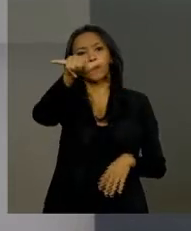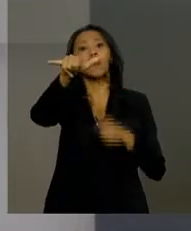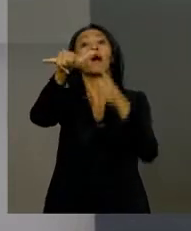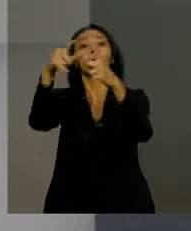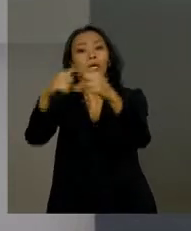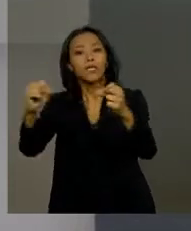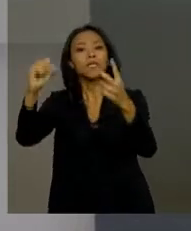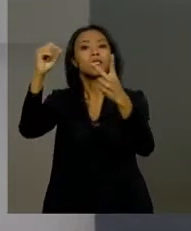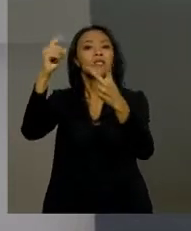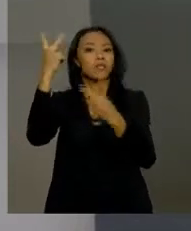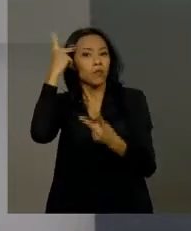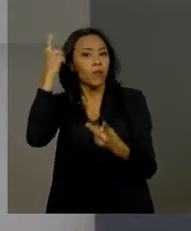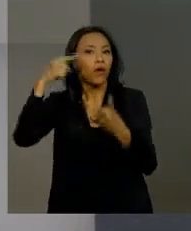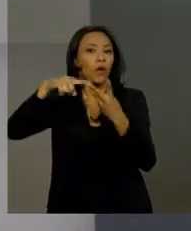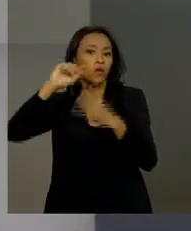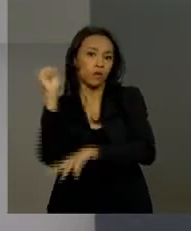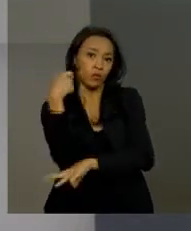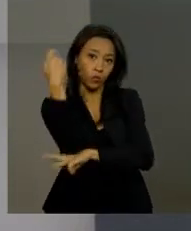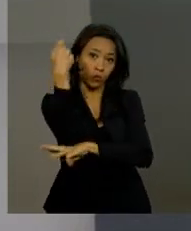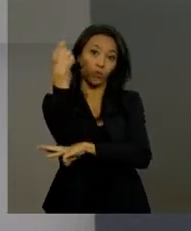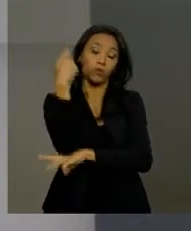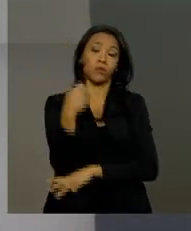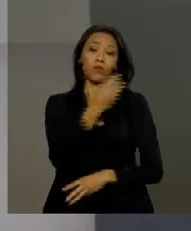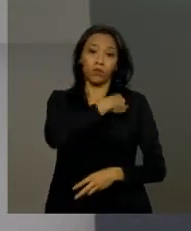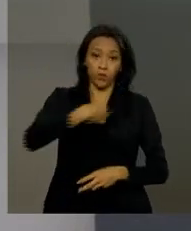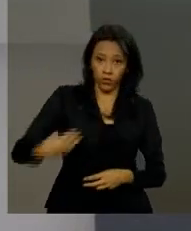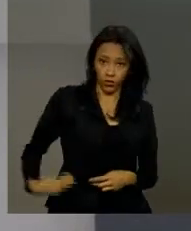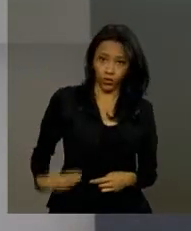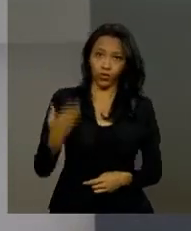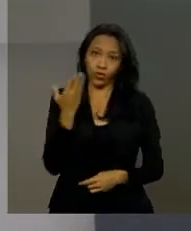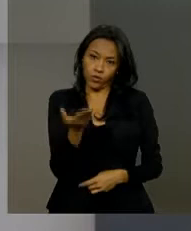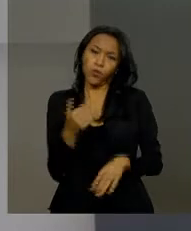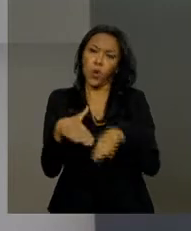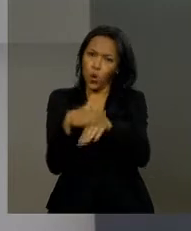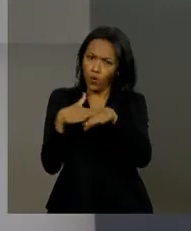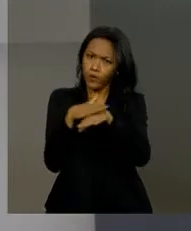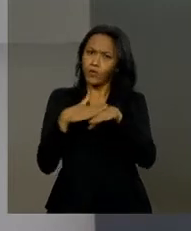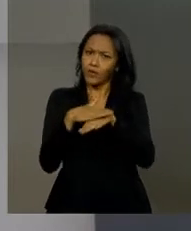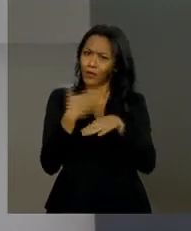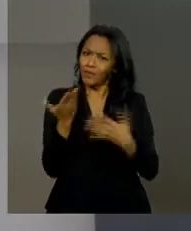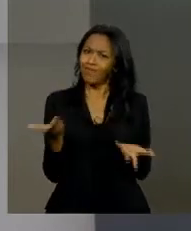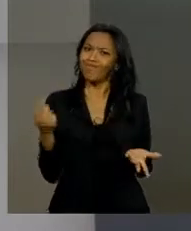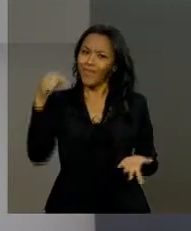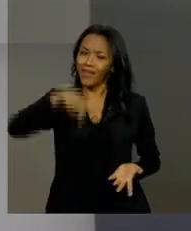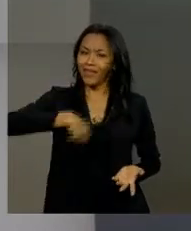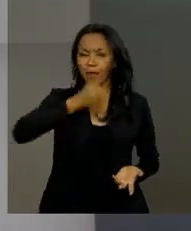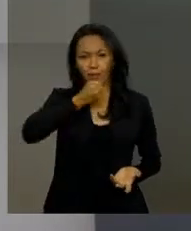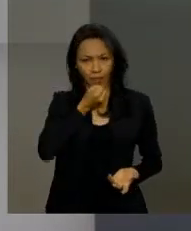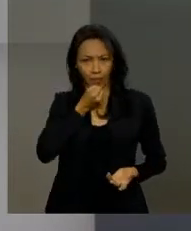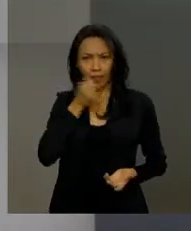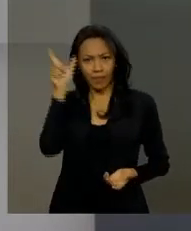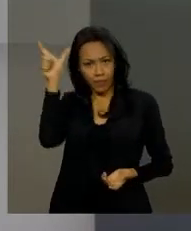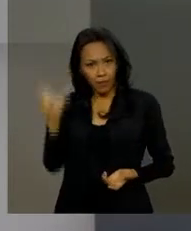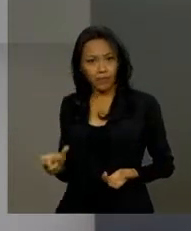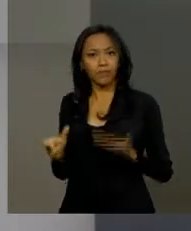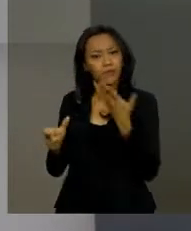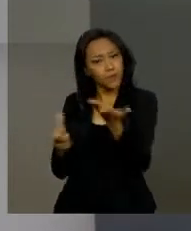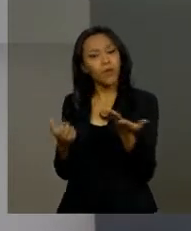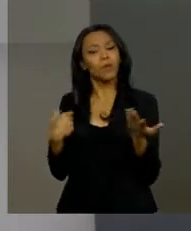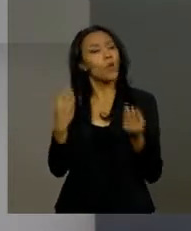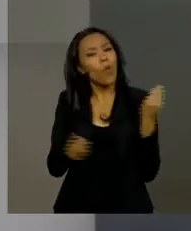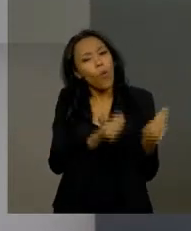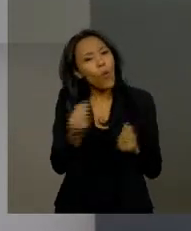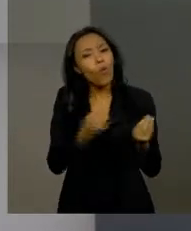brasília são paulo e rio grande do sul o ministro chefe da casa civil conversou com exclusividade com a nossa repórter a aluna karen sobre esse